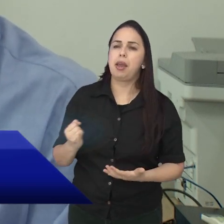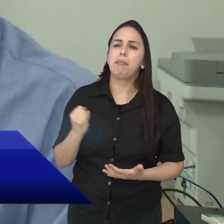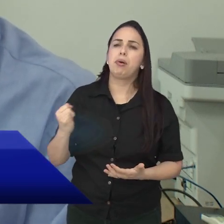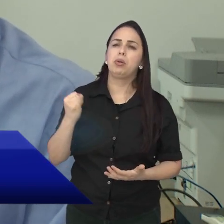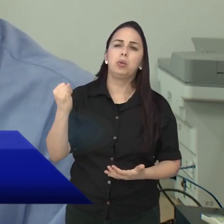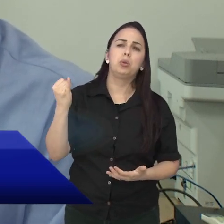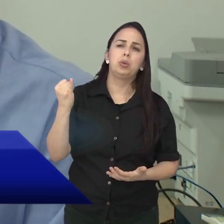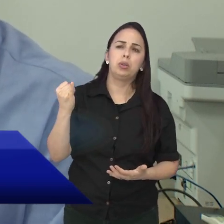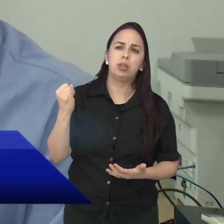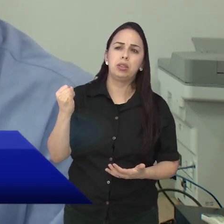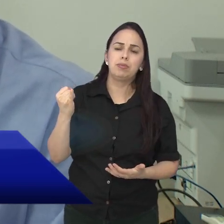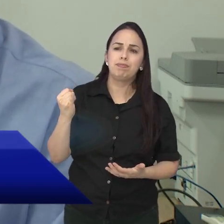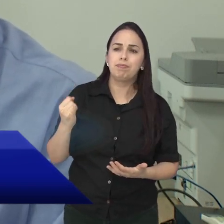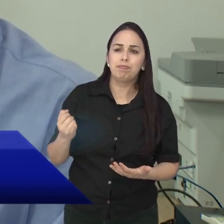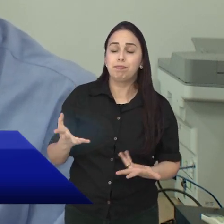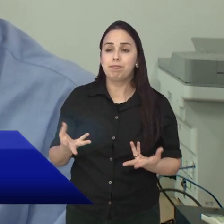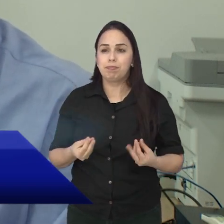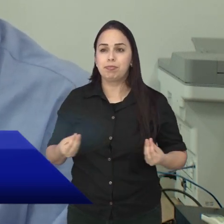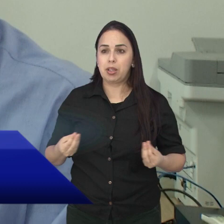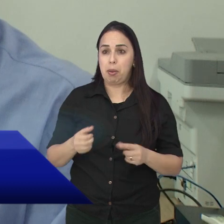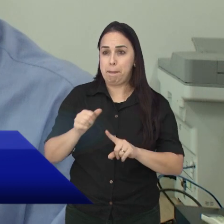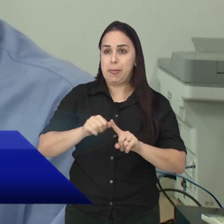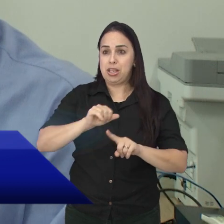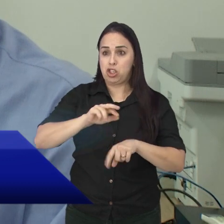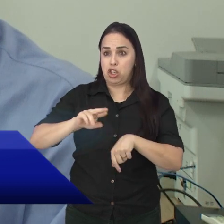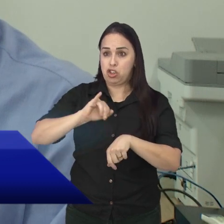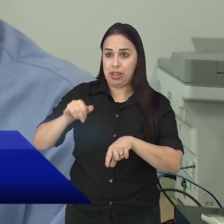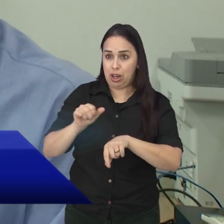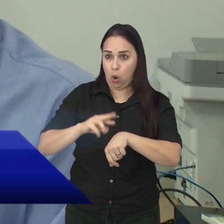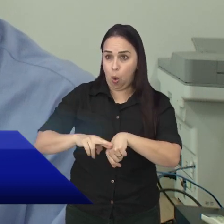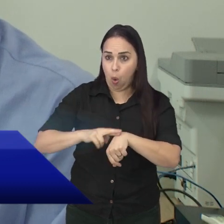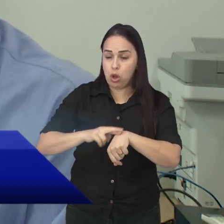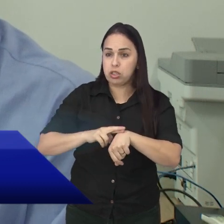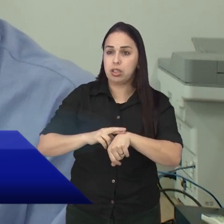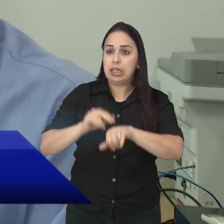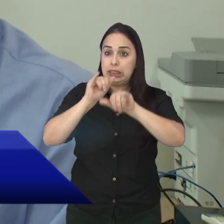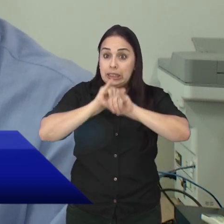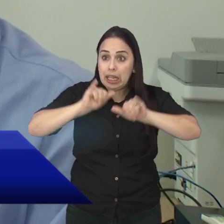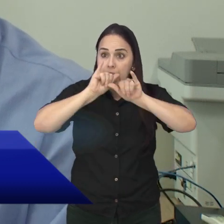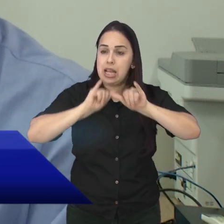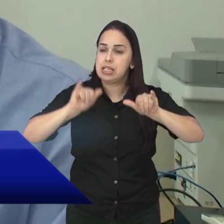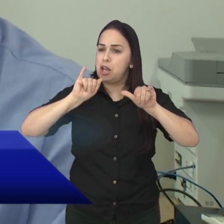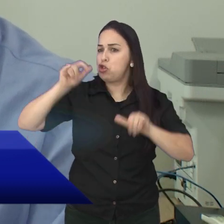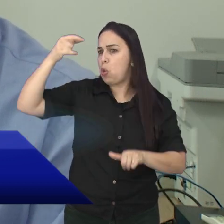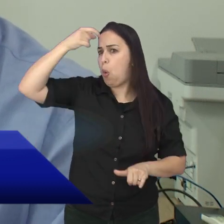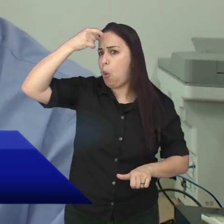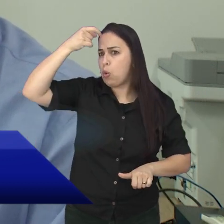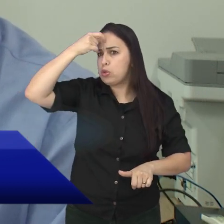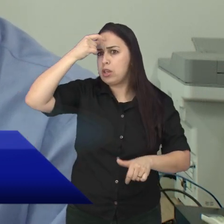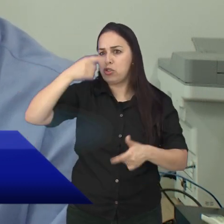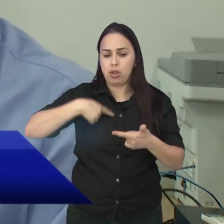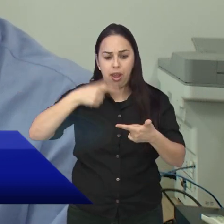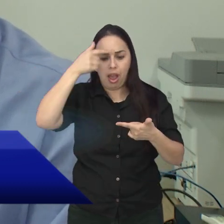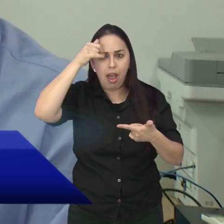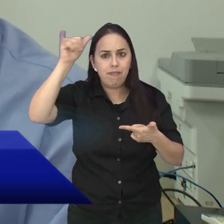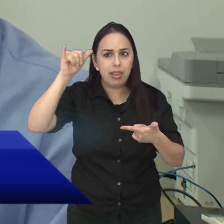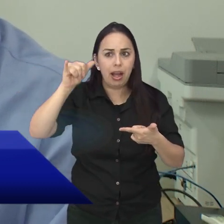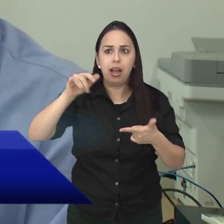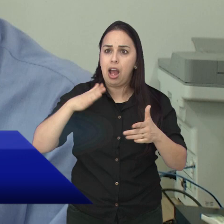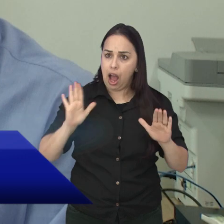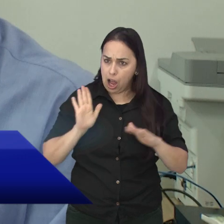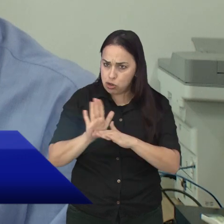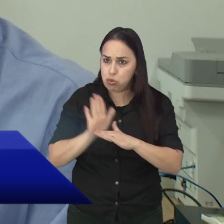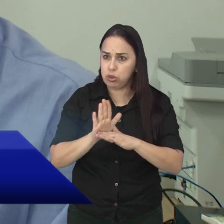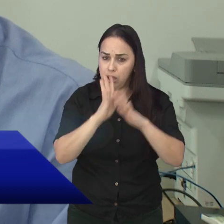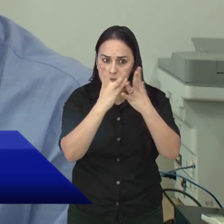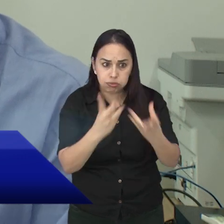é importante momentos como esse, como o Janeiro Roxo, em que a gente tem, então, campanhas de conscientização, de prevenção,